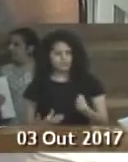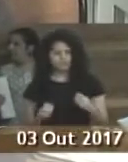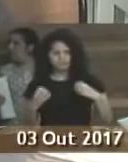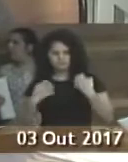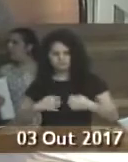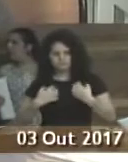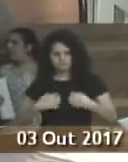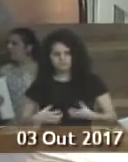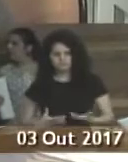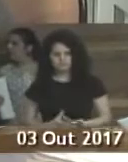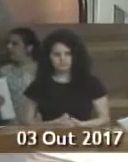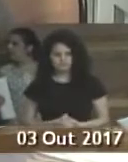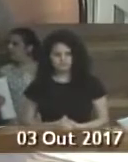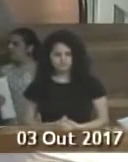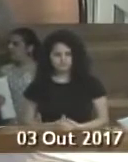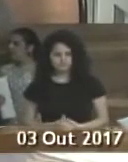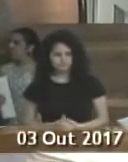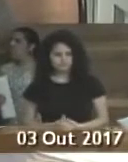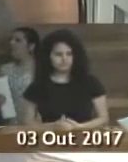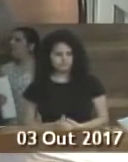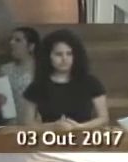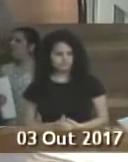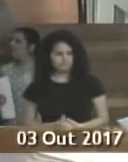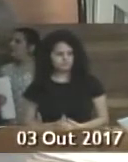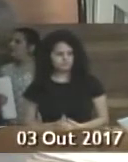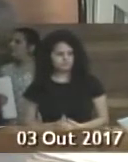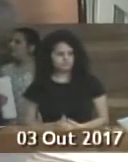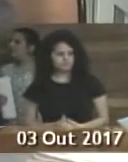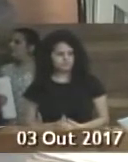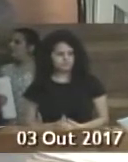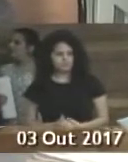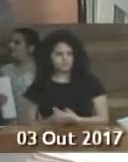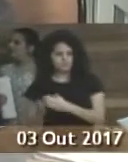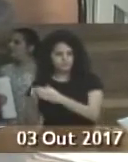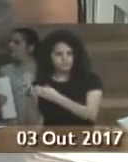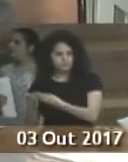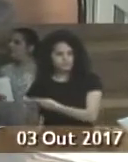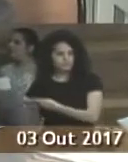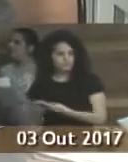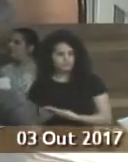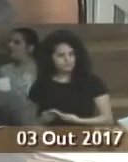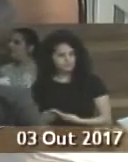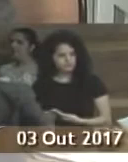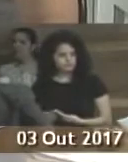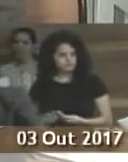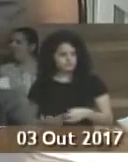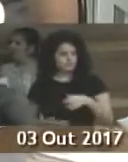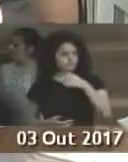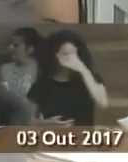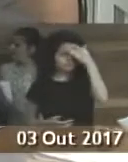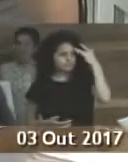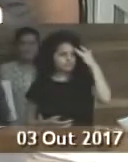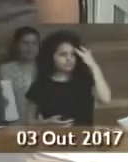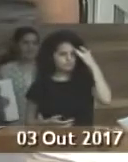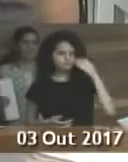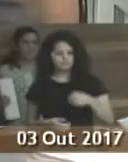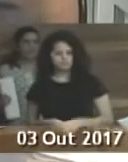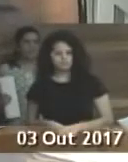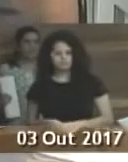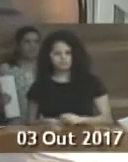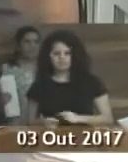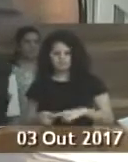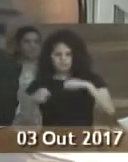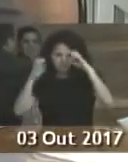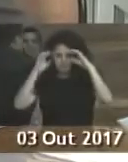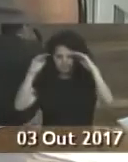com razão. O convite dele, convidando para ir ao show dele, era desrespeitando todos nós, todos